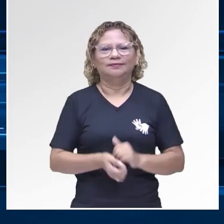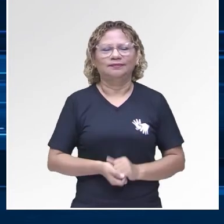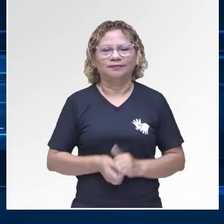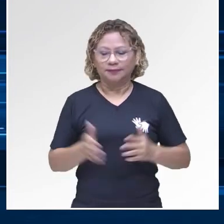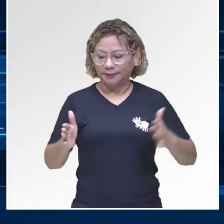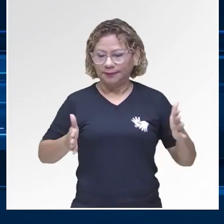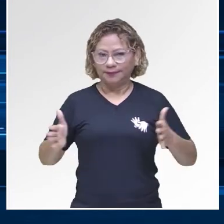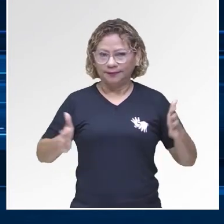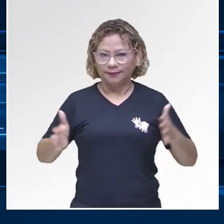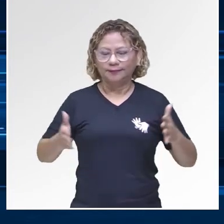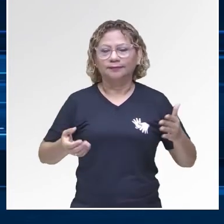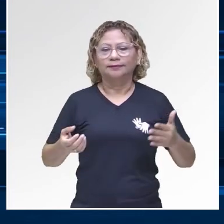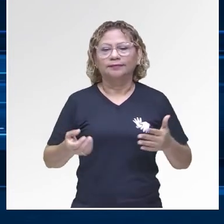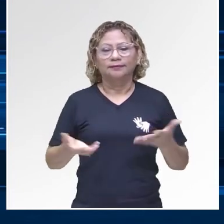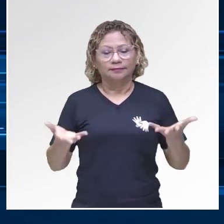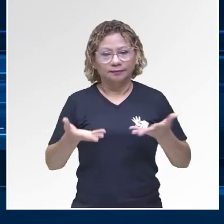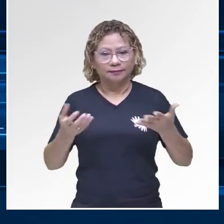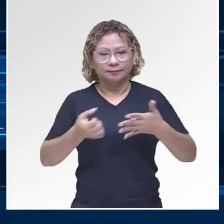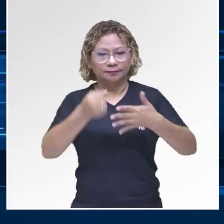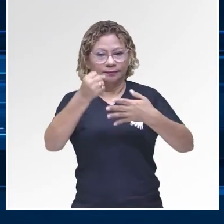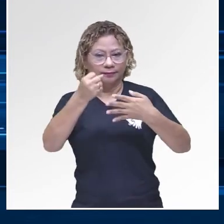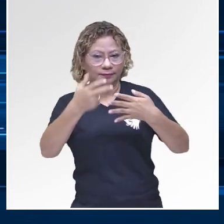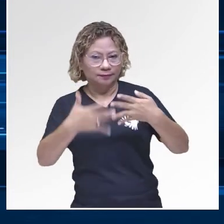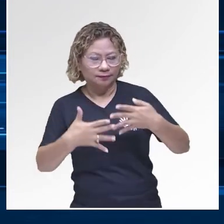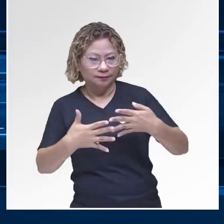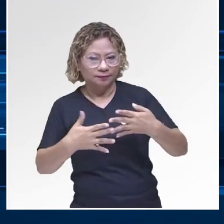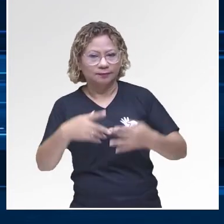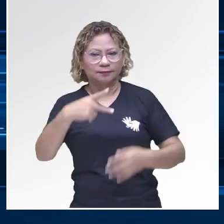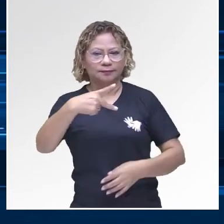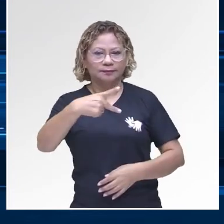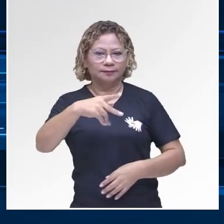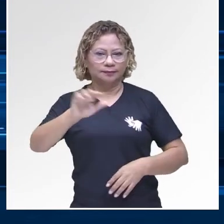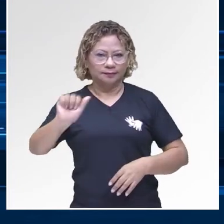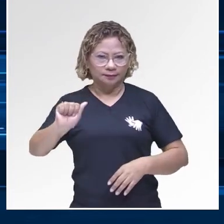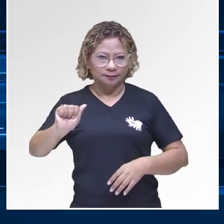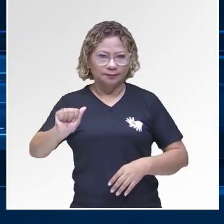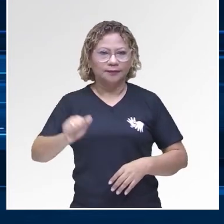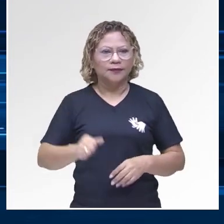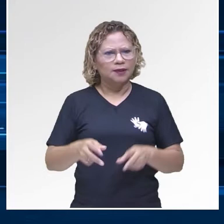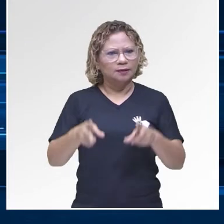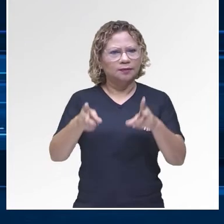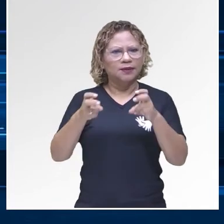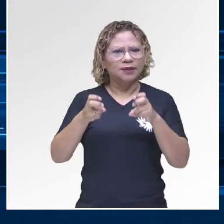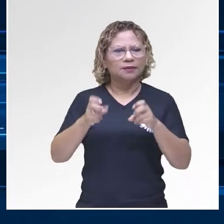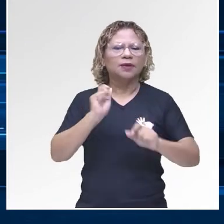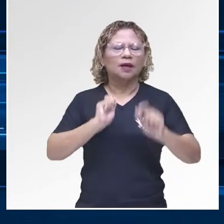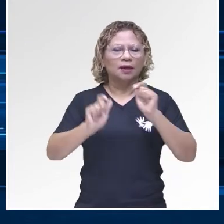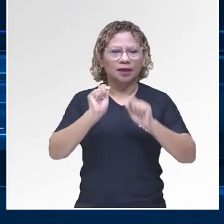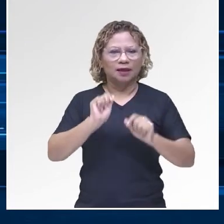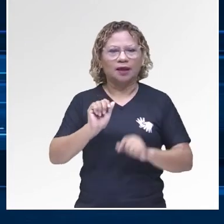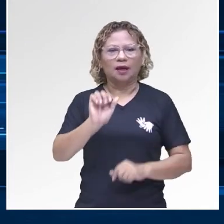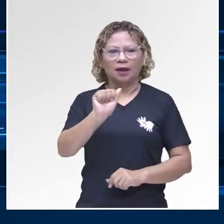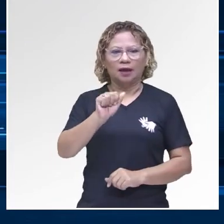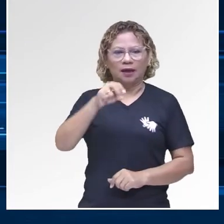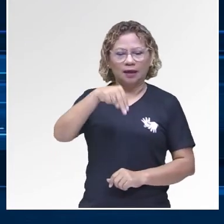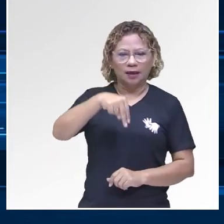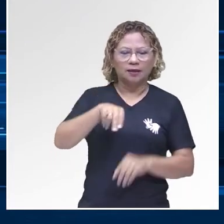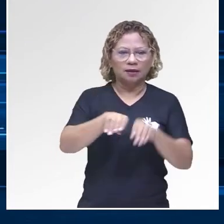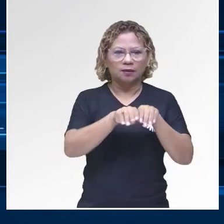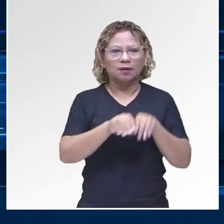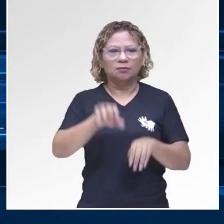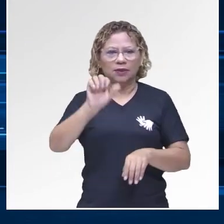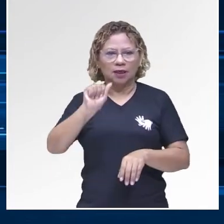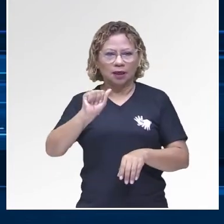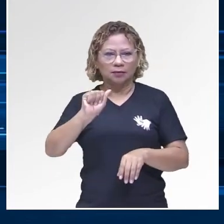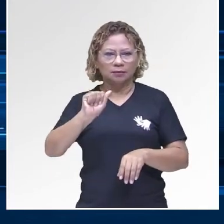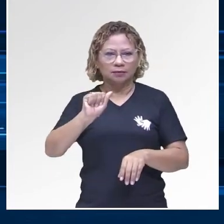usar a fórmula do termo geral da PA. Observe que o primeiro termo em questão é o 3, a razão é 4 e N igual a 700.